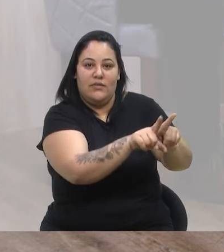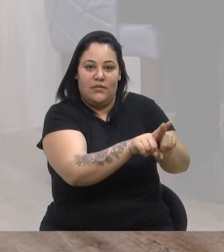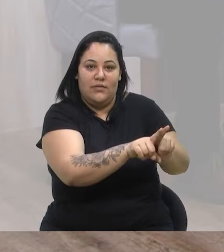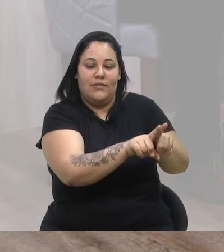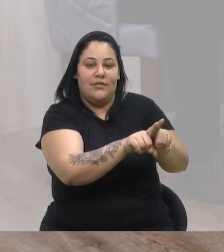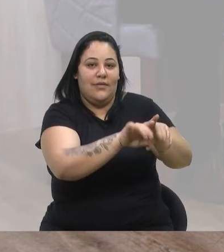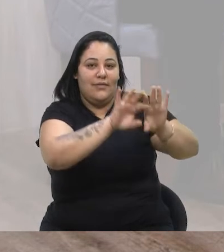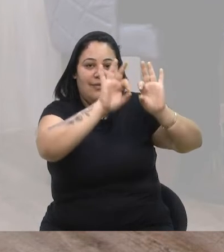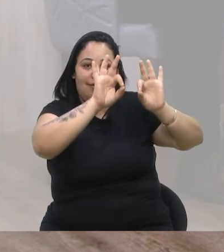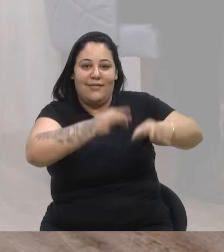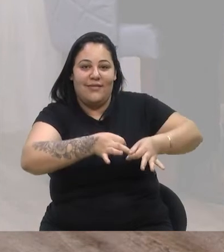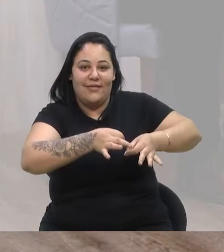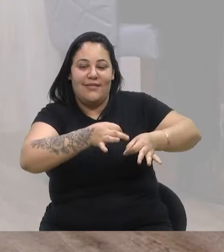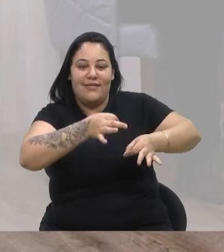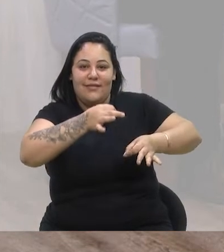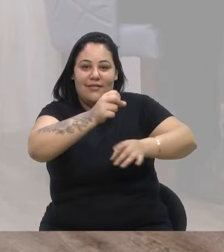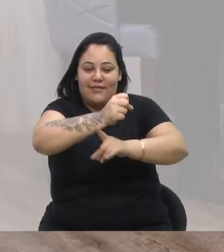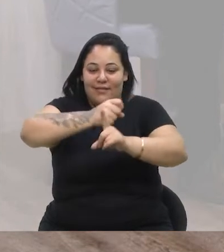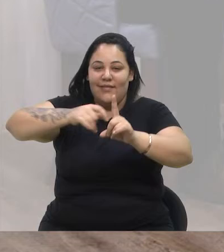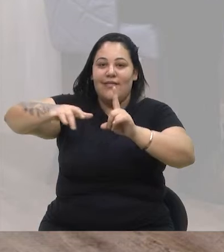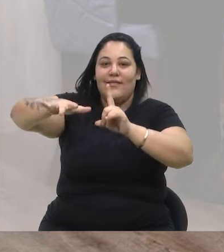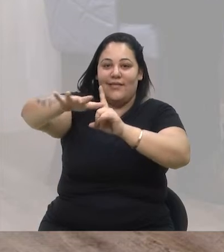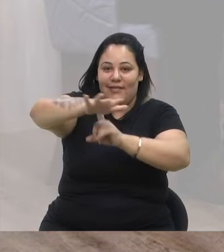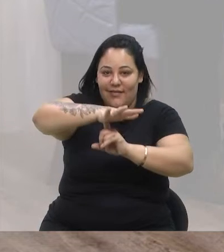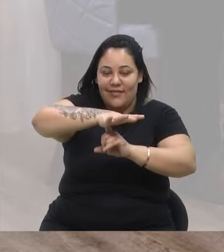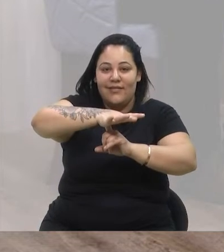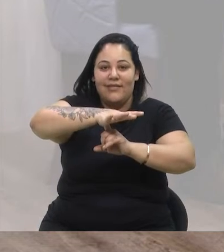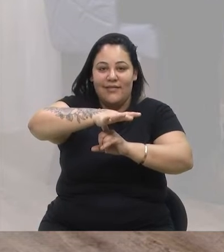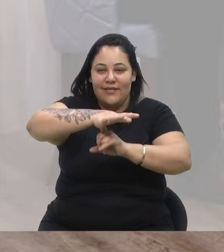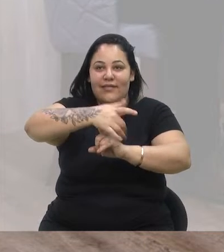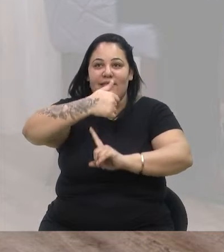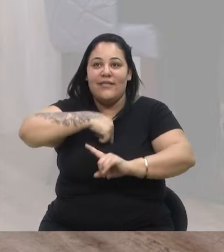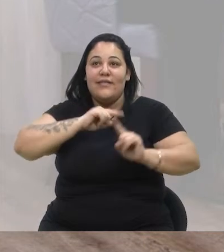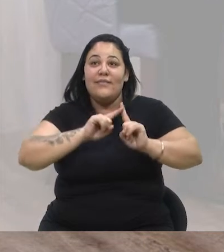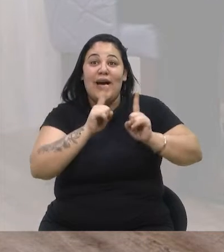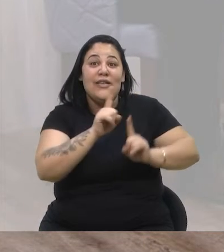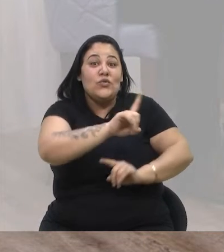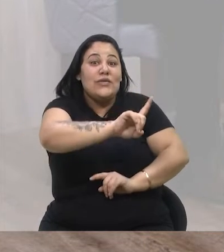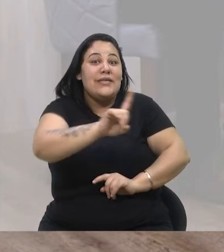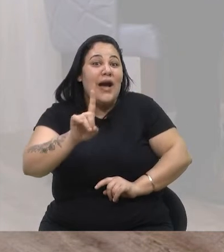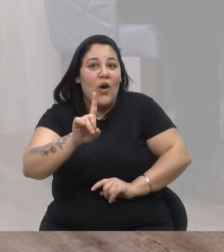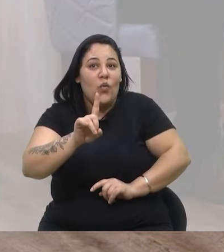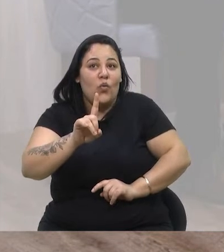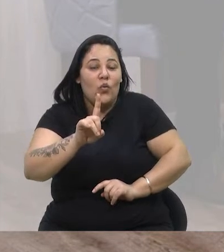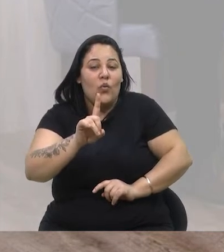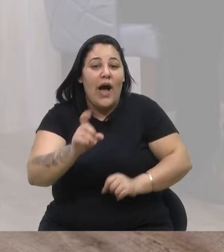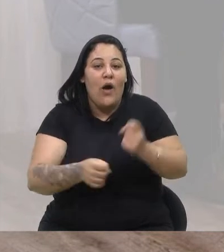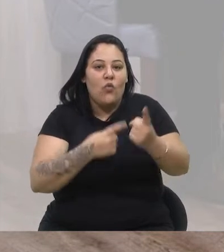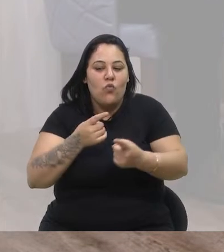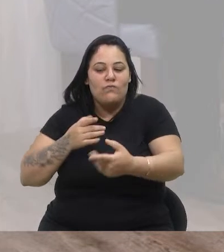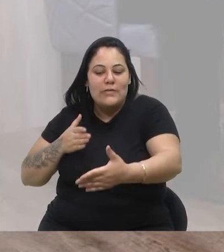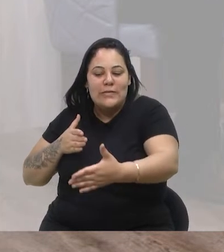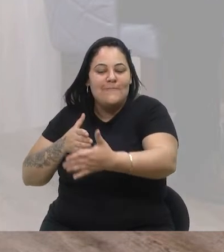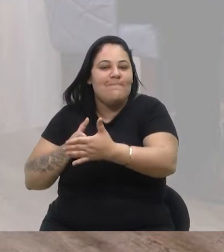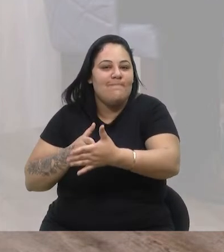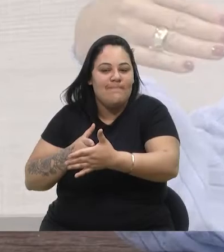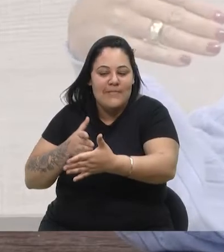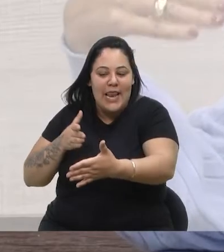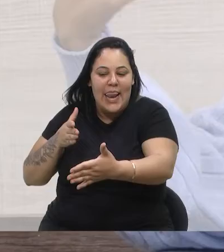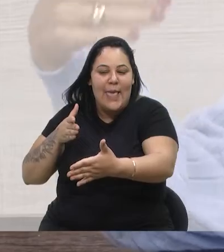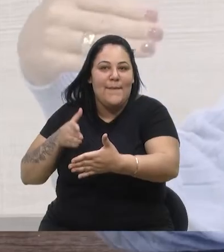direitinho. As crianças, sim, todos nós, socialmente, a gente precisa de limites para viver em harmonia, né? Mas os